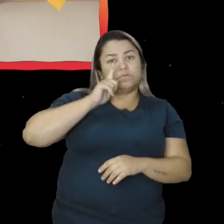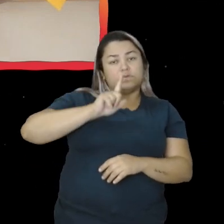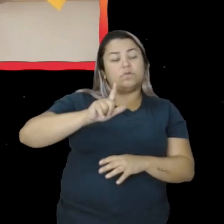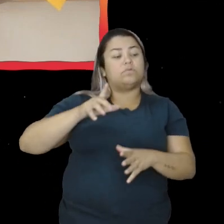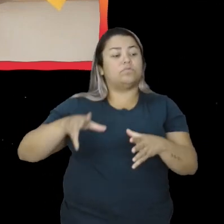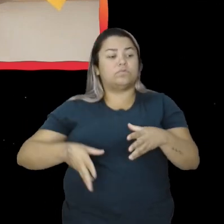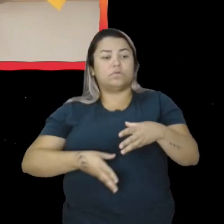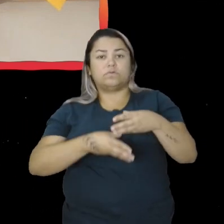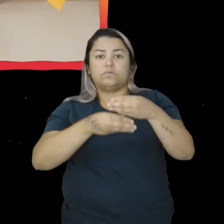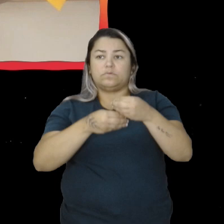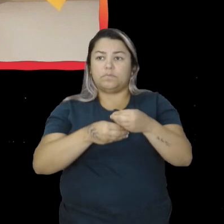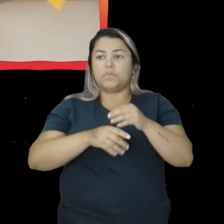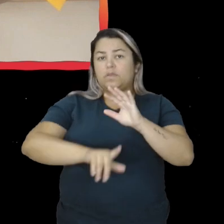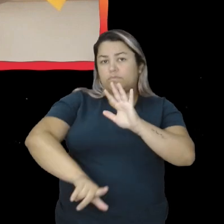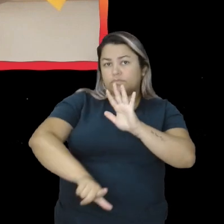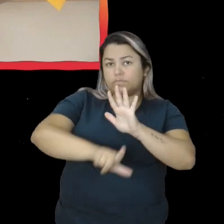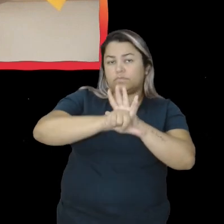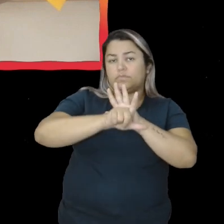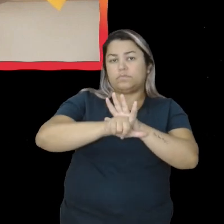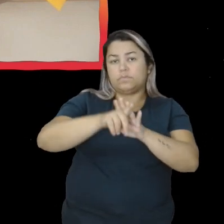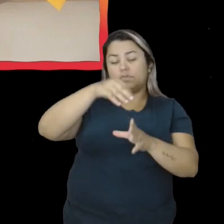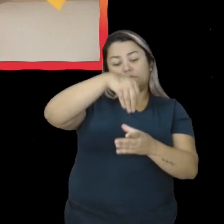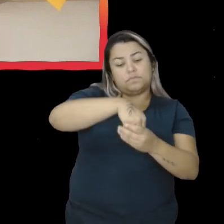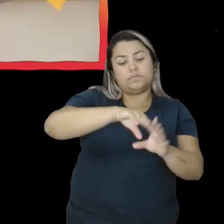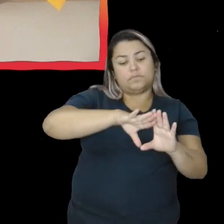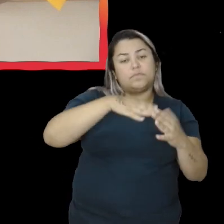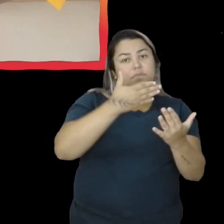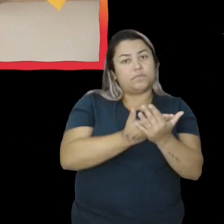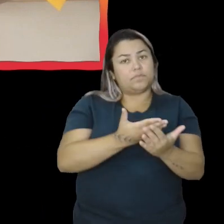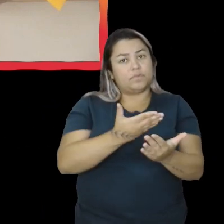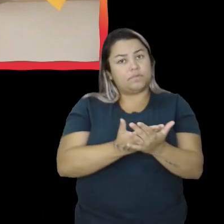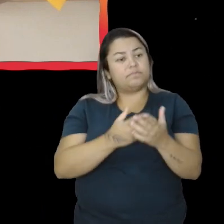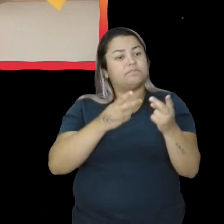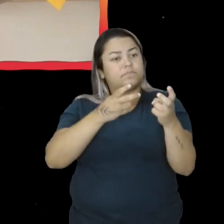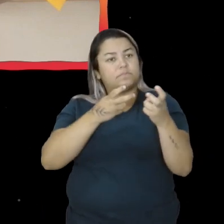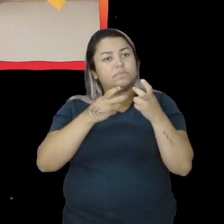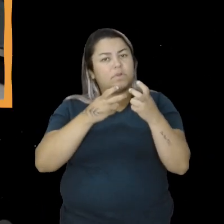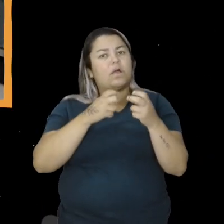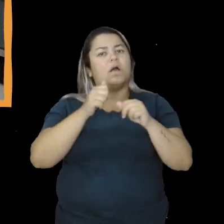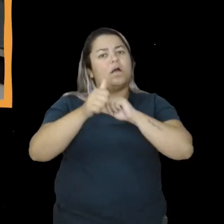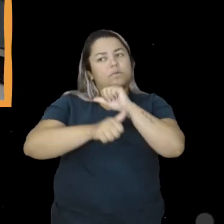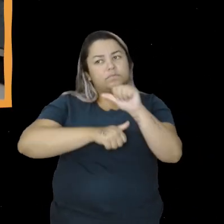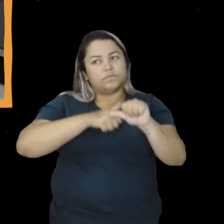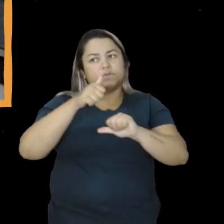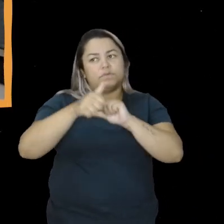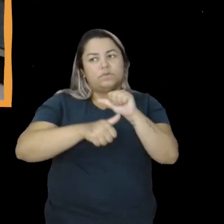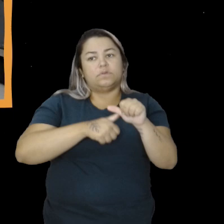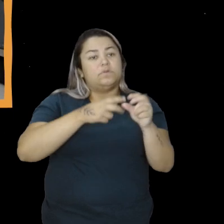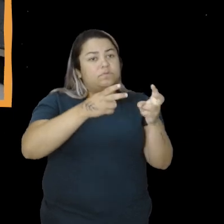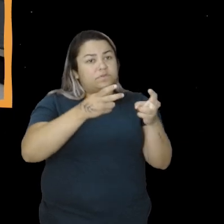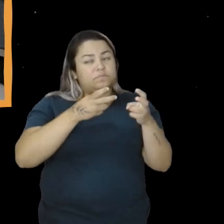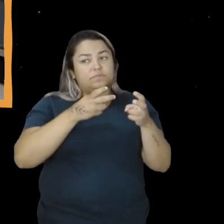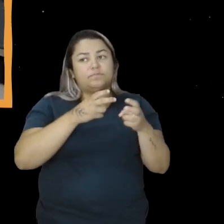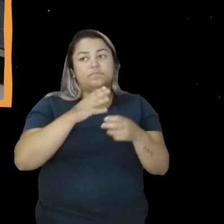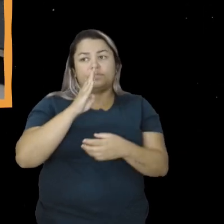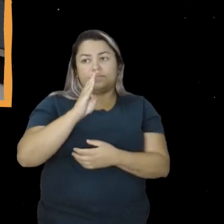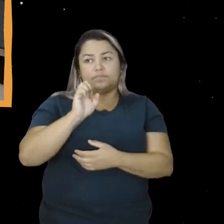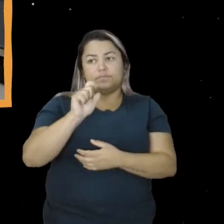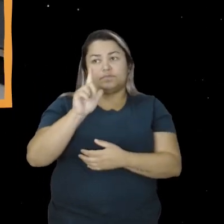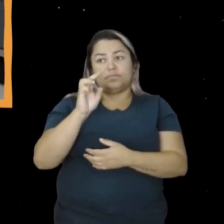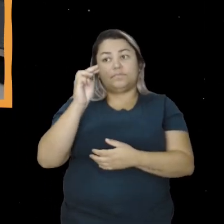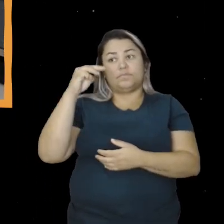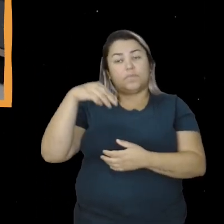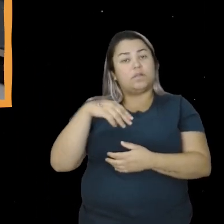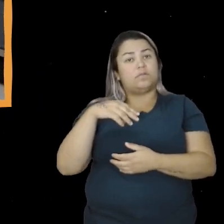inserir como lei, dentro das escolas, a gente percebe uma grande mudança de concepção. Inclusive, Belém vai ser a primeira cidade